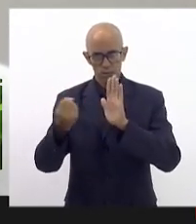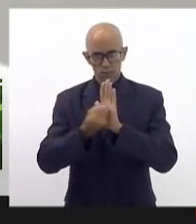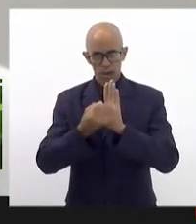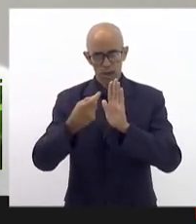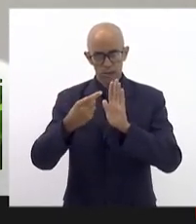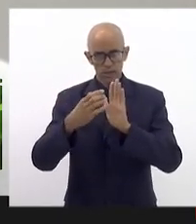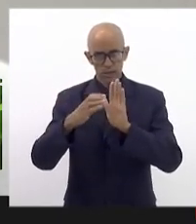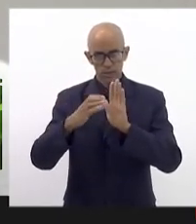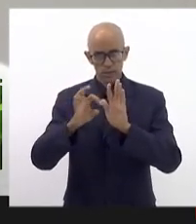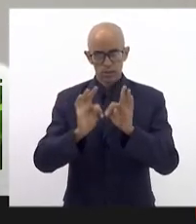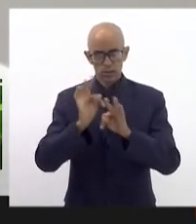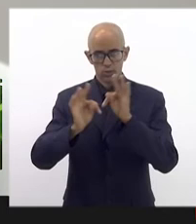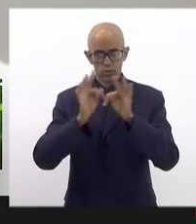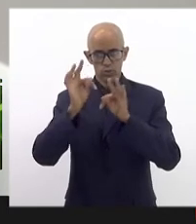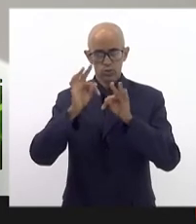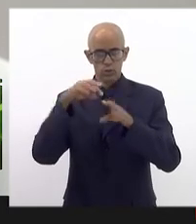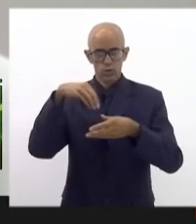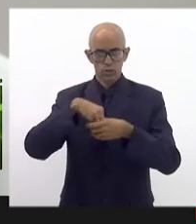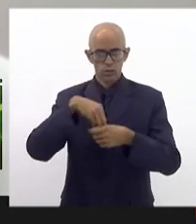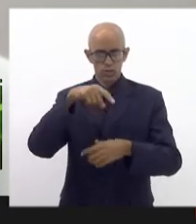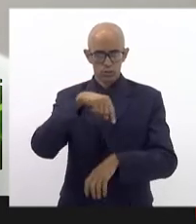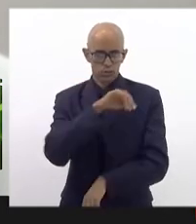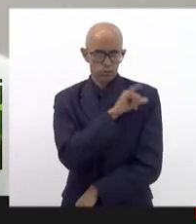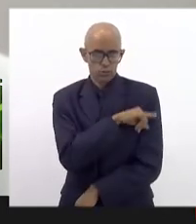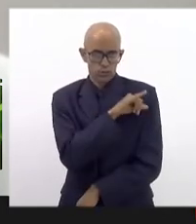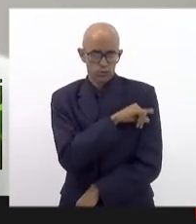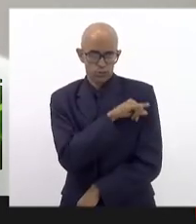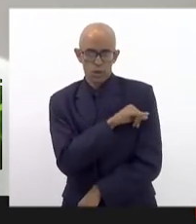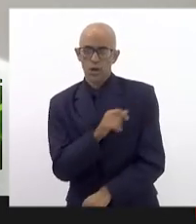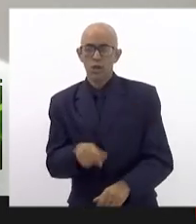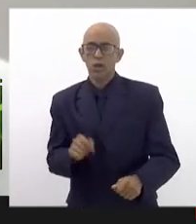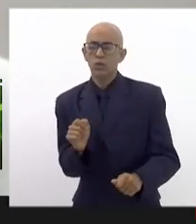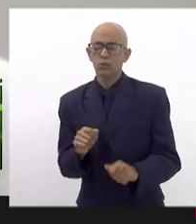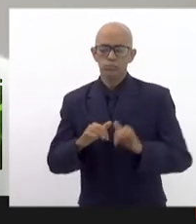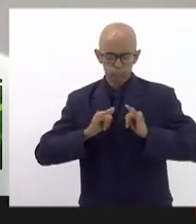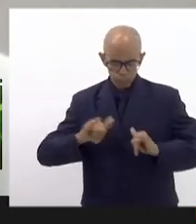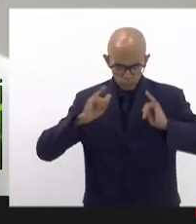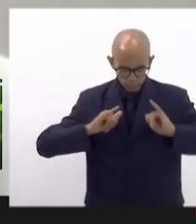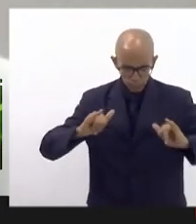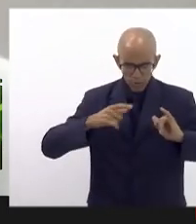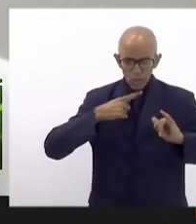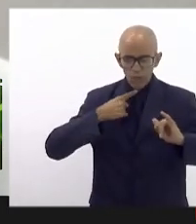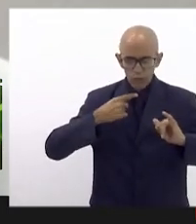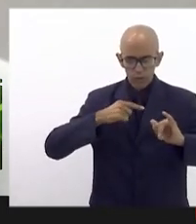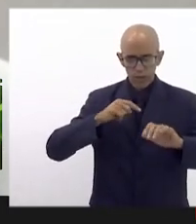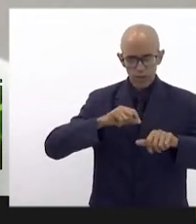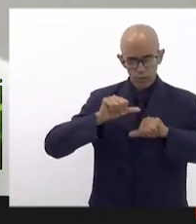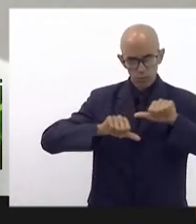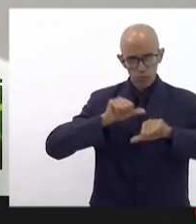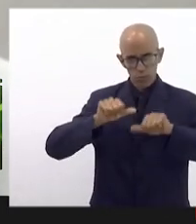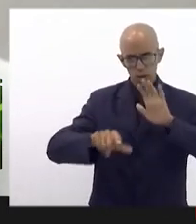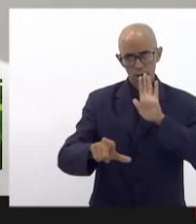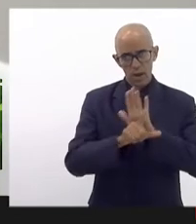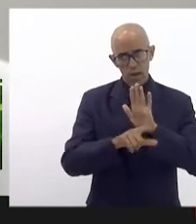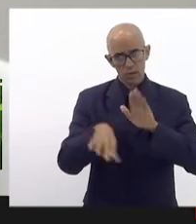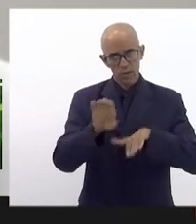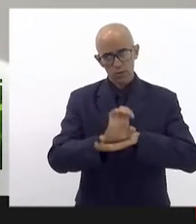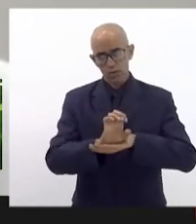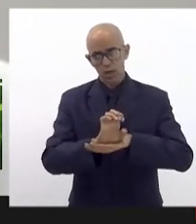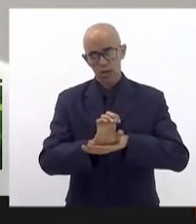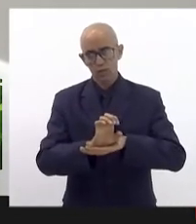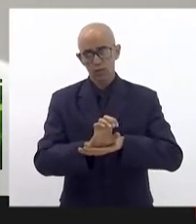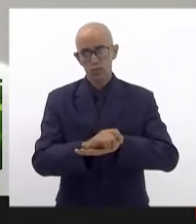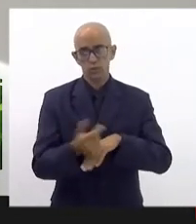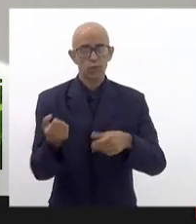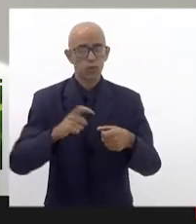Tecnologia, internalizou aqui no Estado do Rio de Janeiro essa vontade de atualizar a nossa lei estadual. Então, desde 2016, a